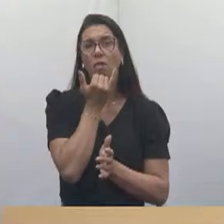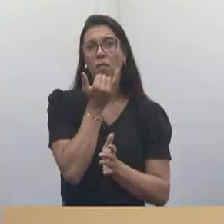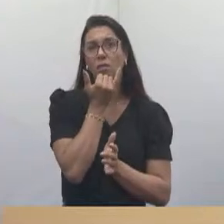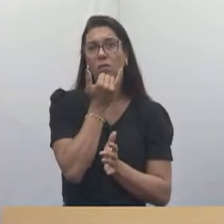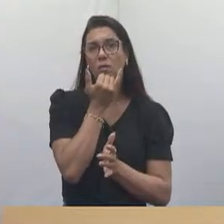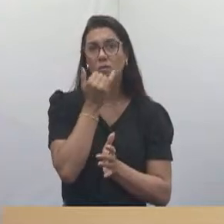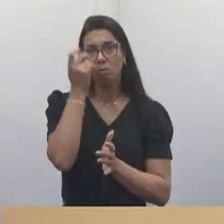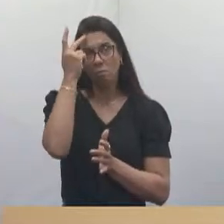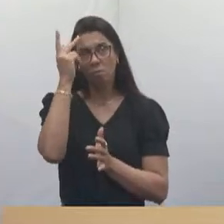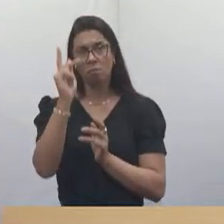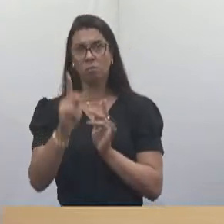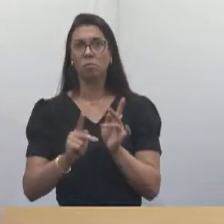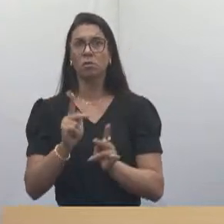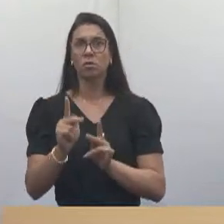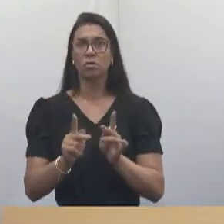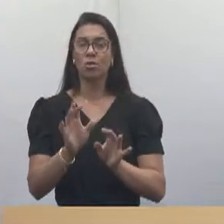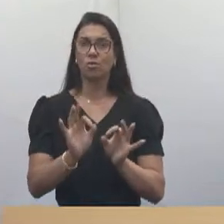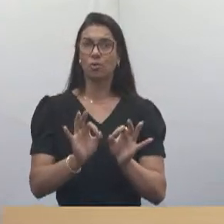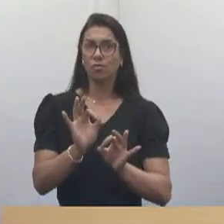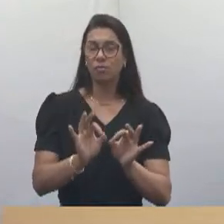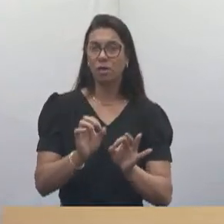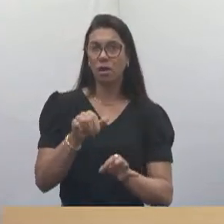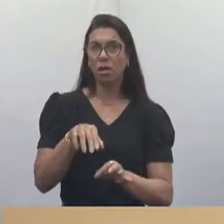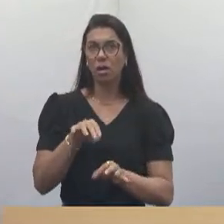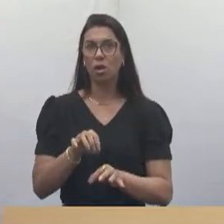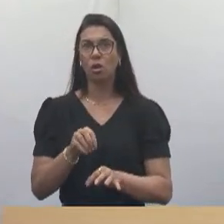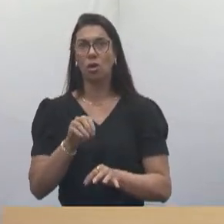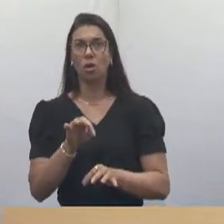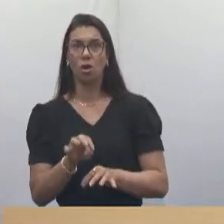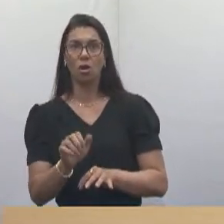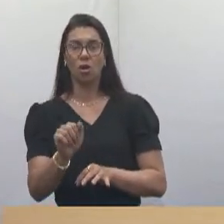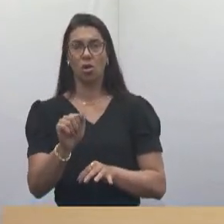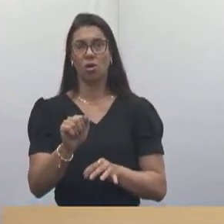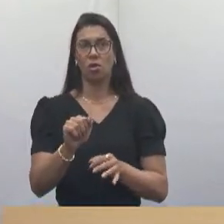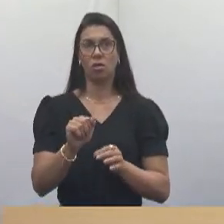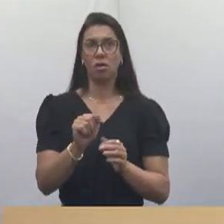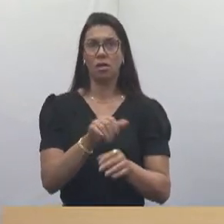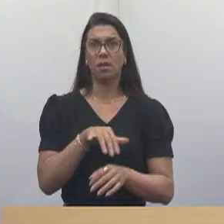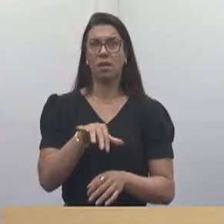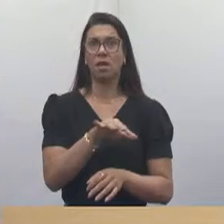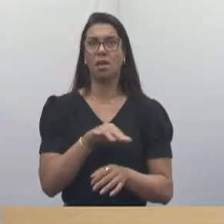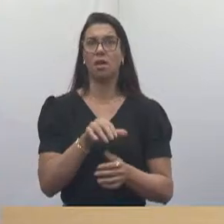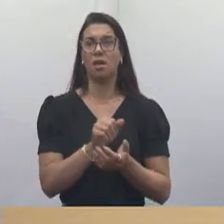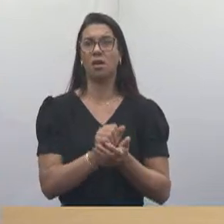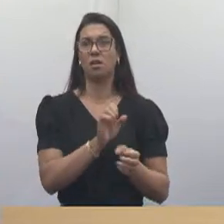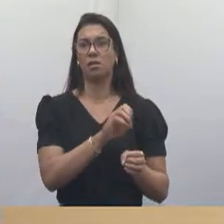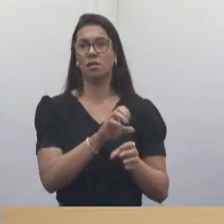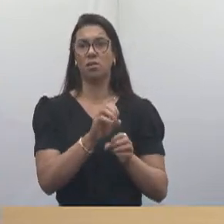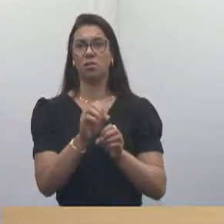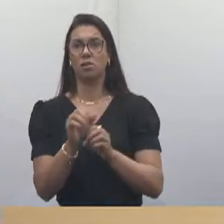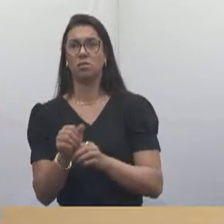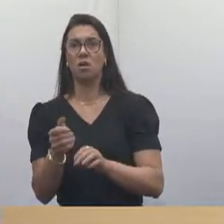população, justificar que a nota, Hernani, na educação caiu de A para C.